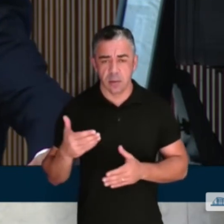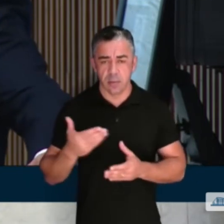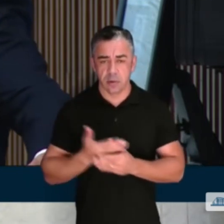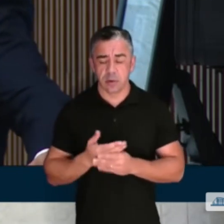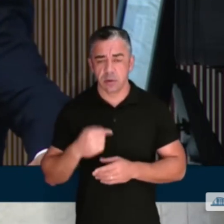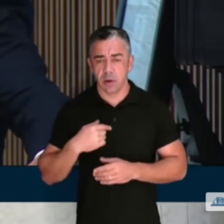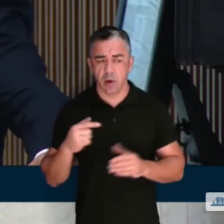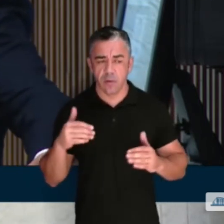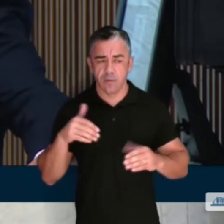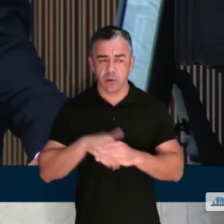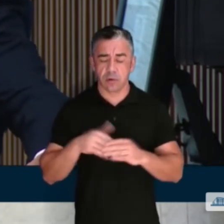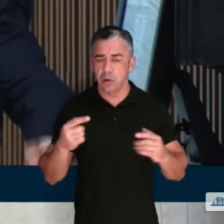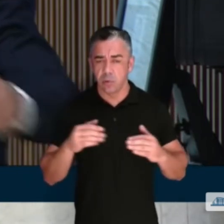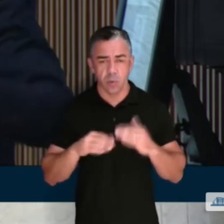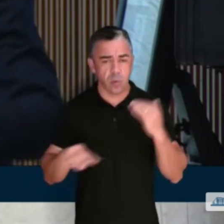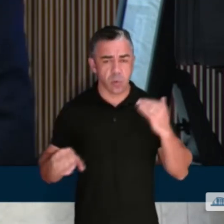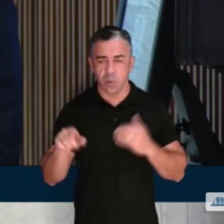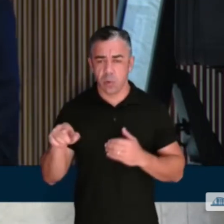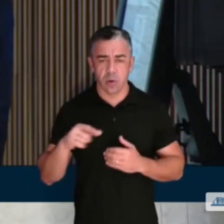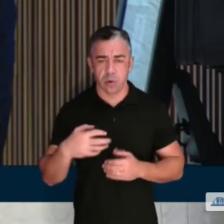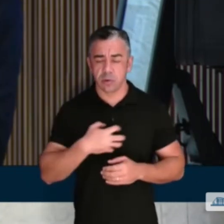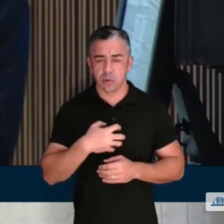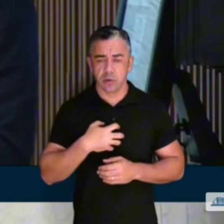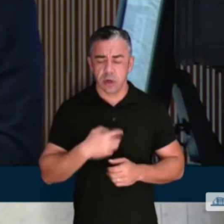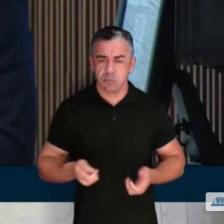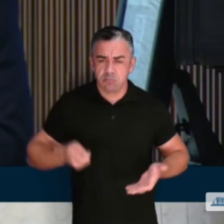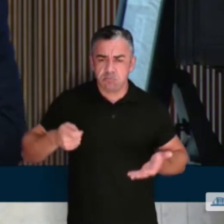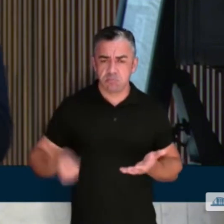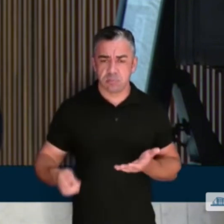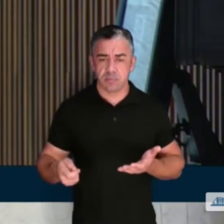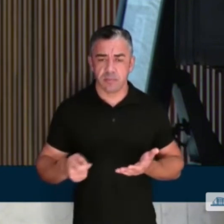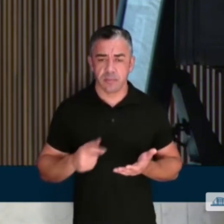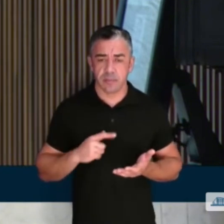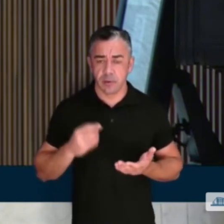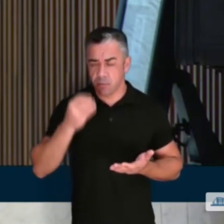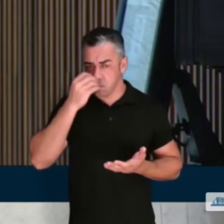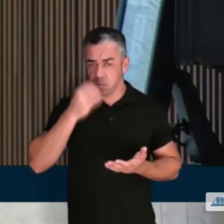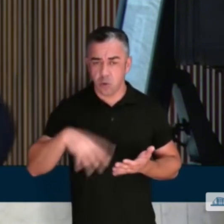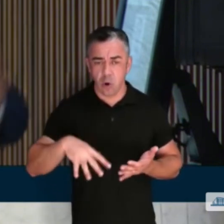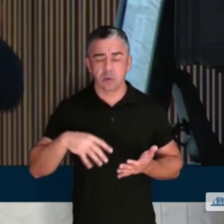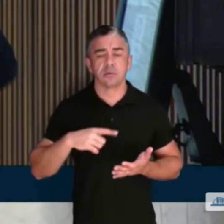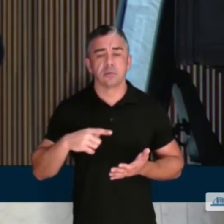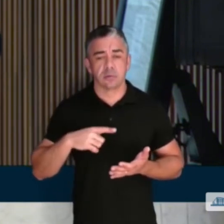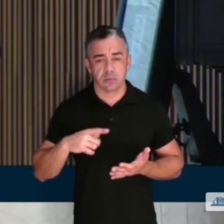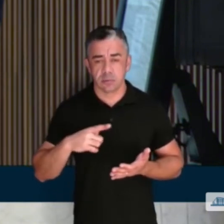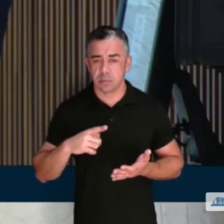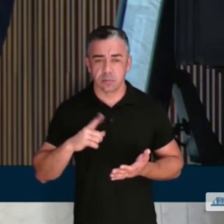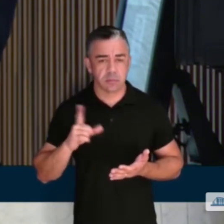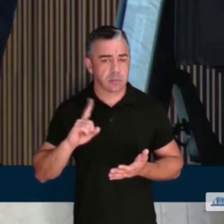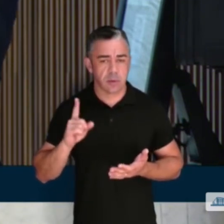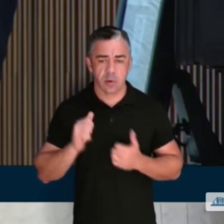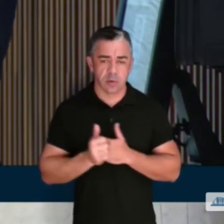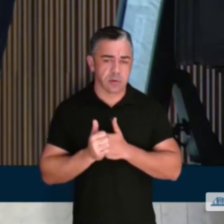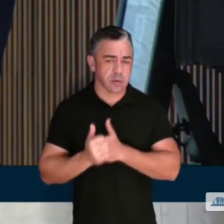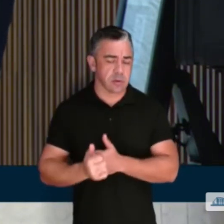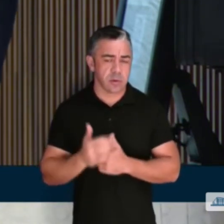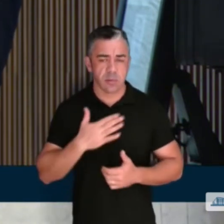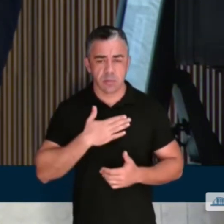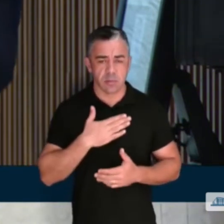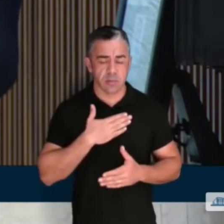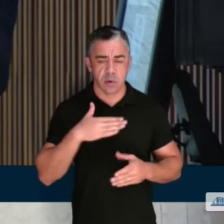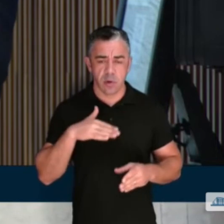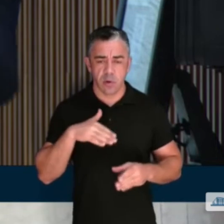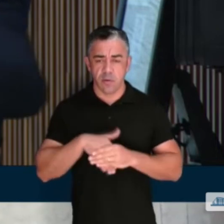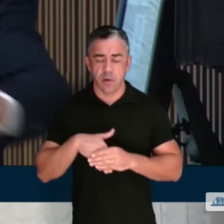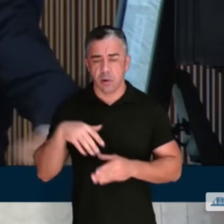voto contrário, a forma ríspida, truculenta, não regimental que foi tratado o meu